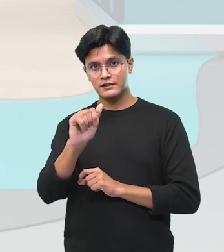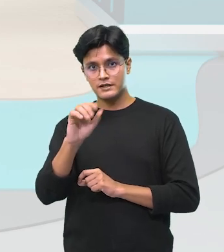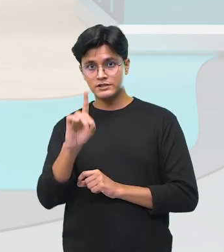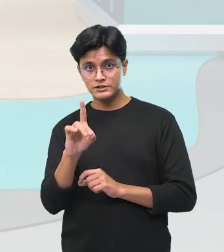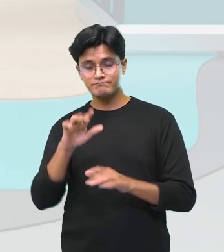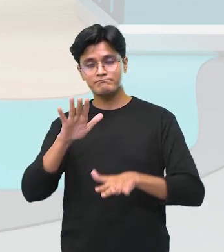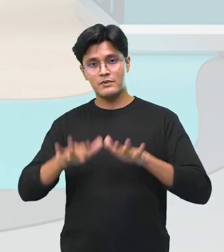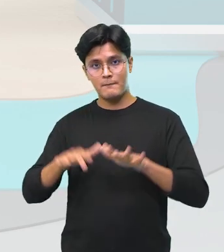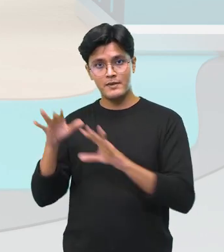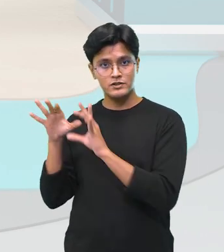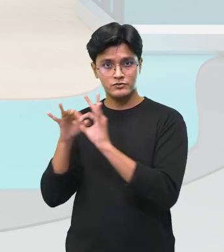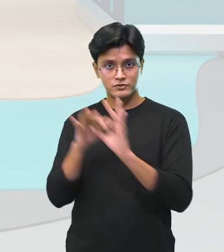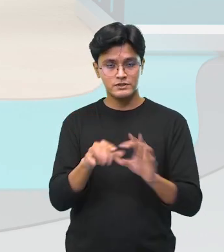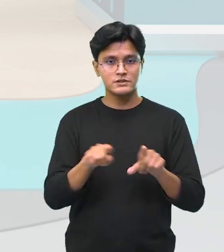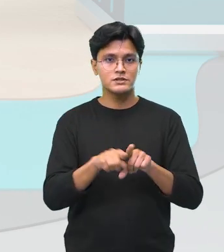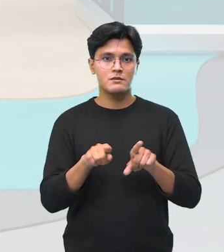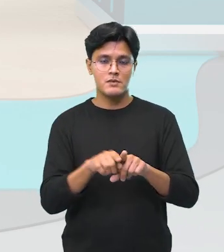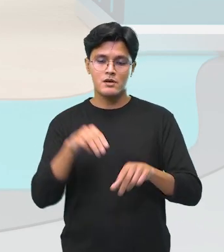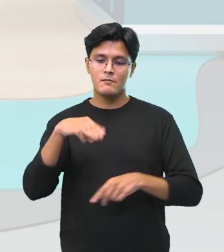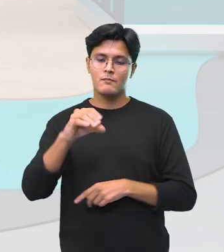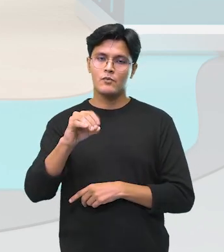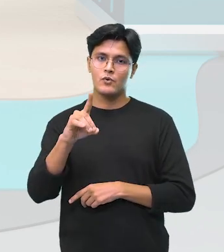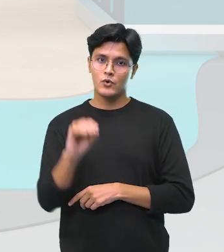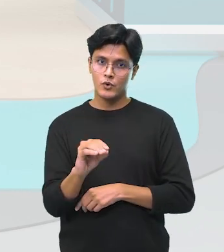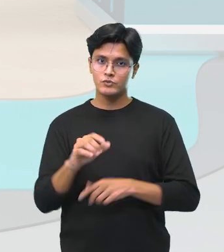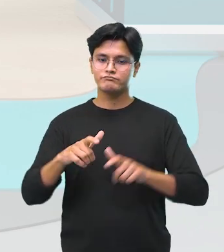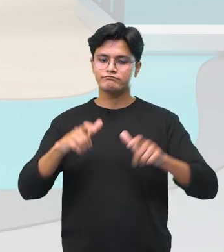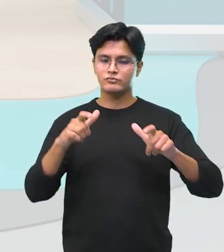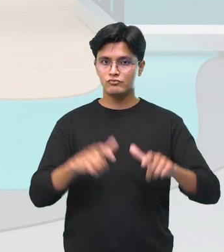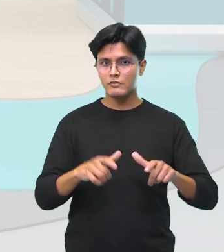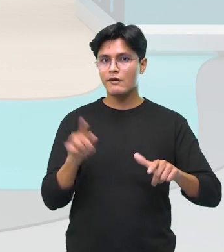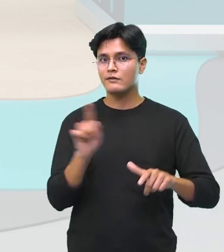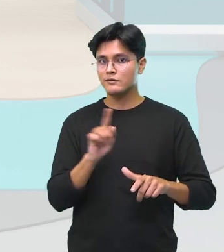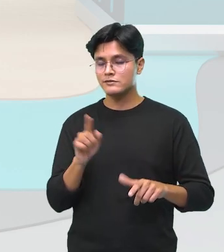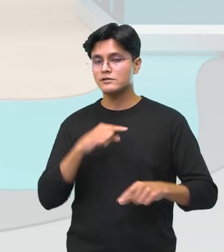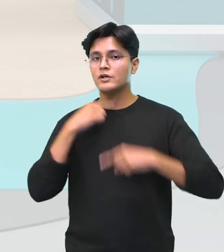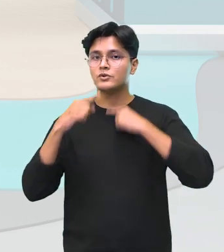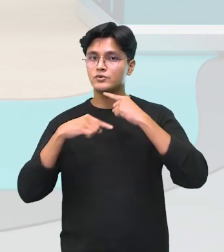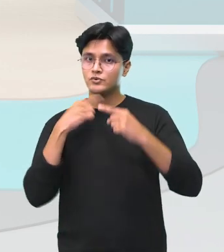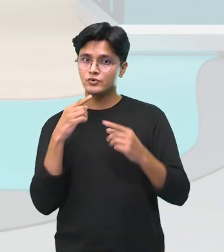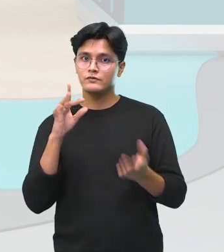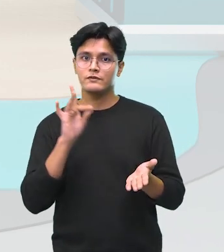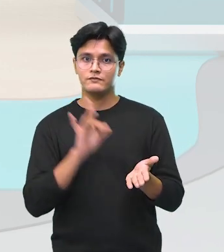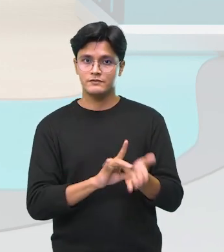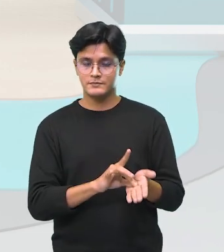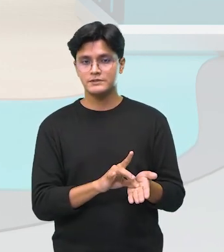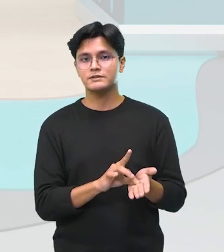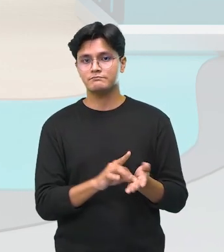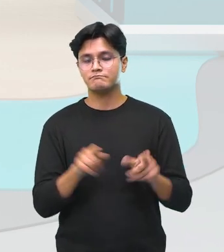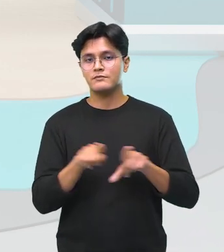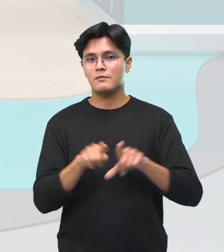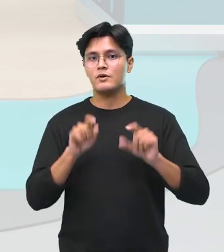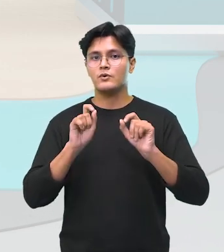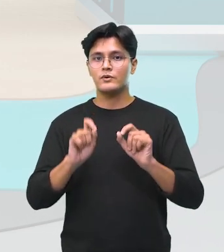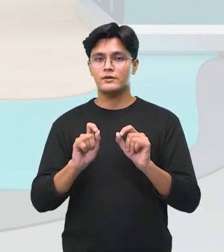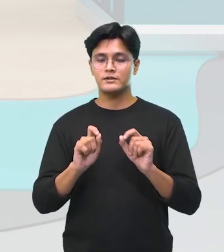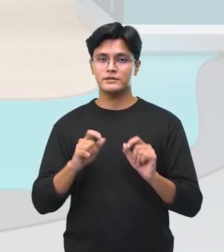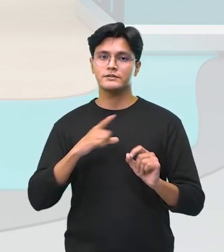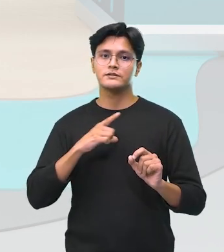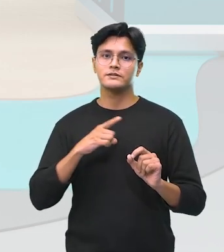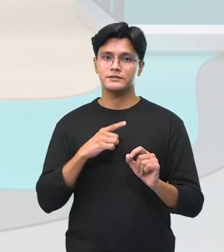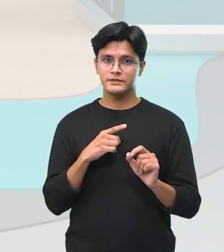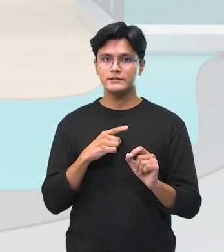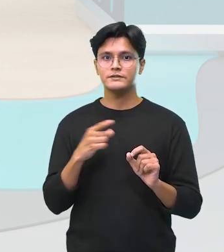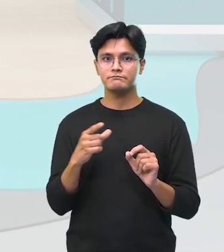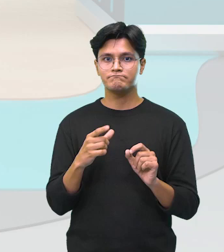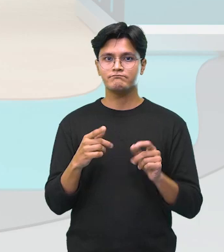circunstância, advérbio de modo, de lugar, de negação, de dúvida, de afirmação, né, e vimos também a parte